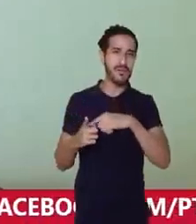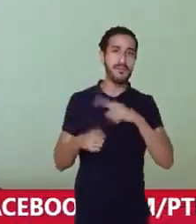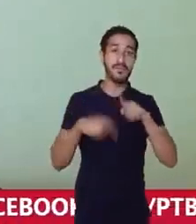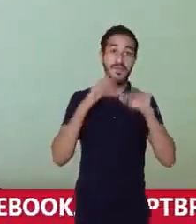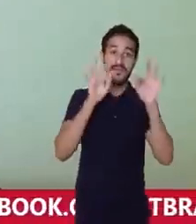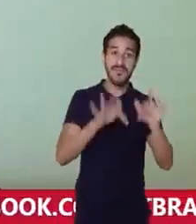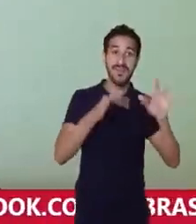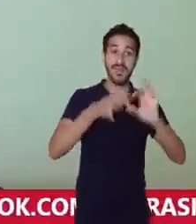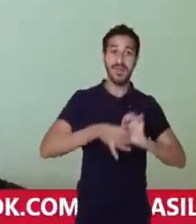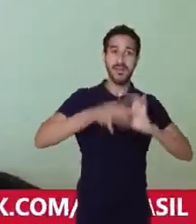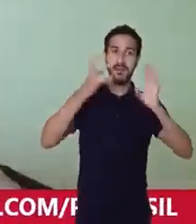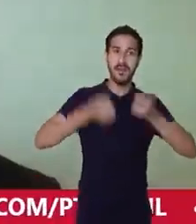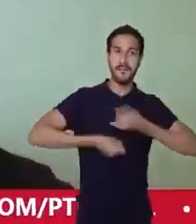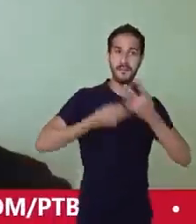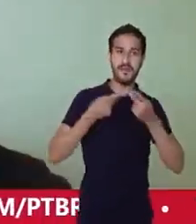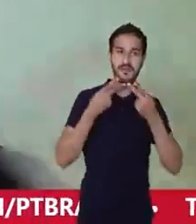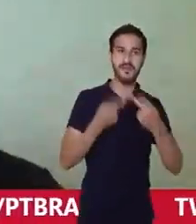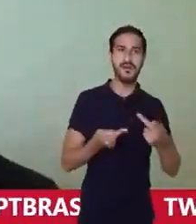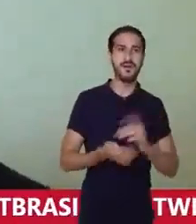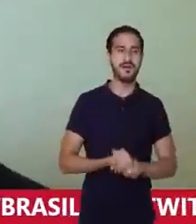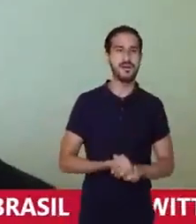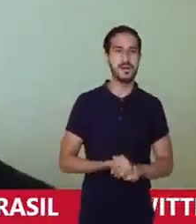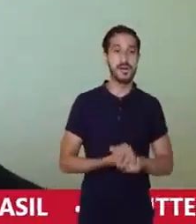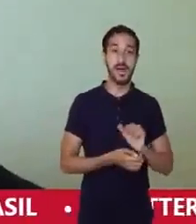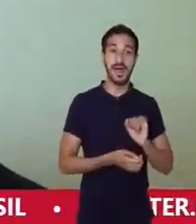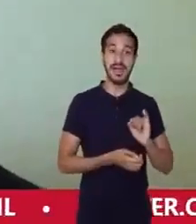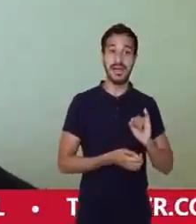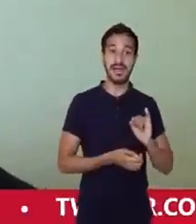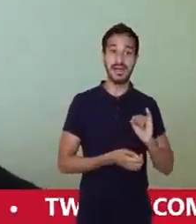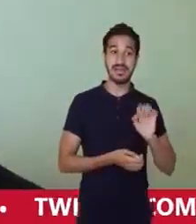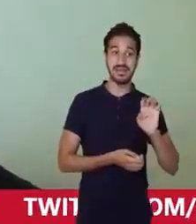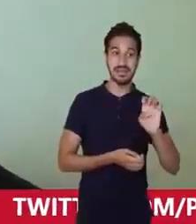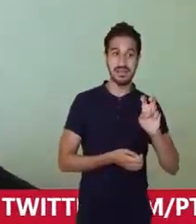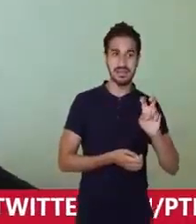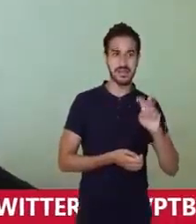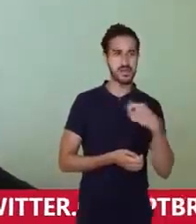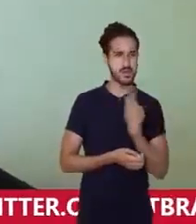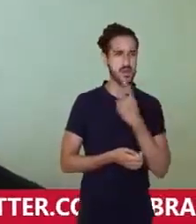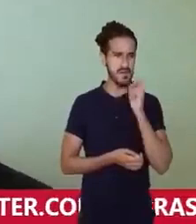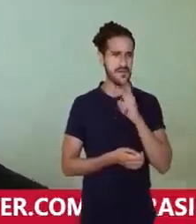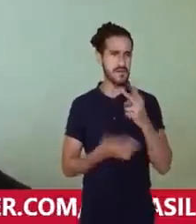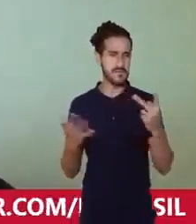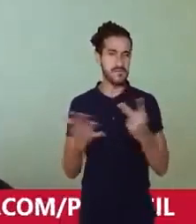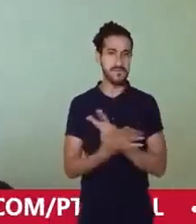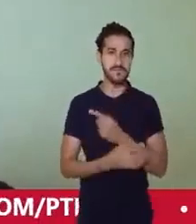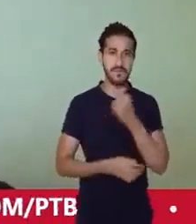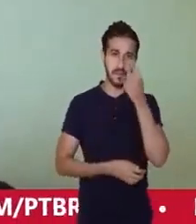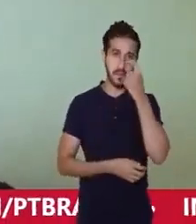fim da liberdade de expressão, né? O AI-5, que como nós vimos ele ocorrer.